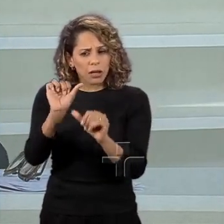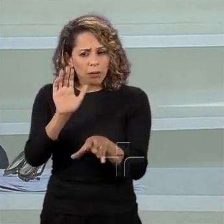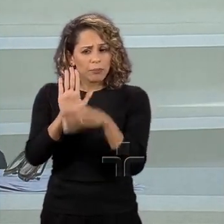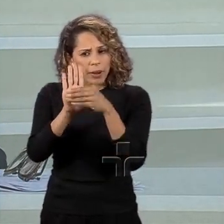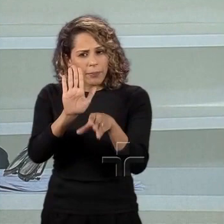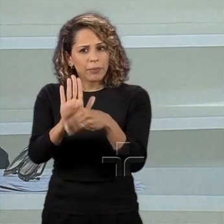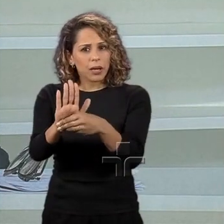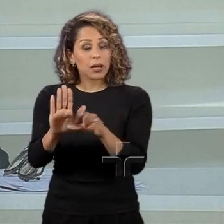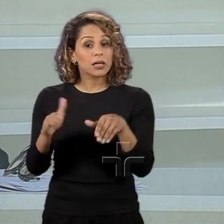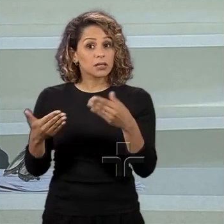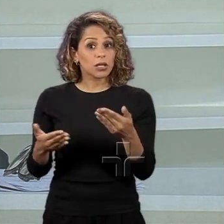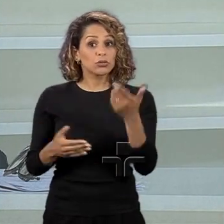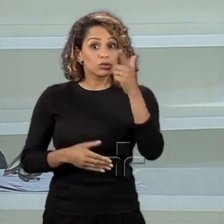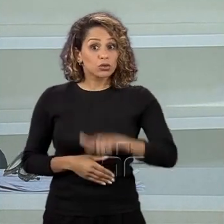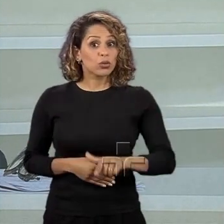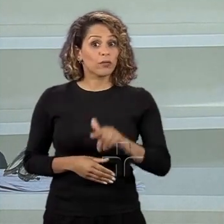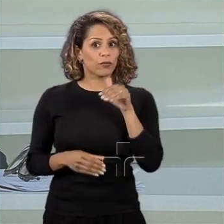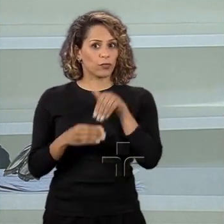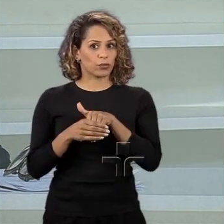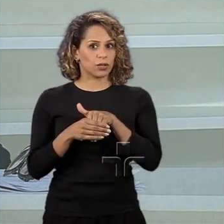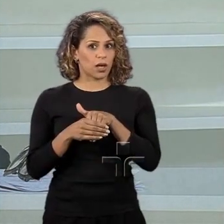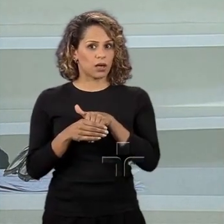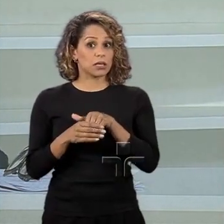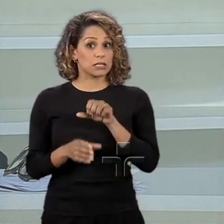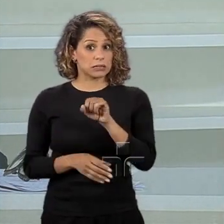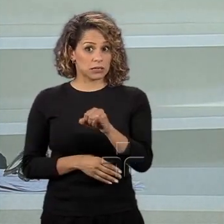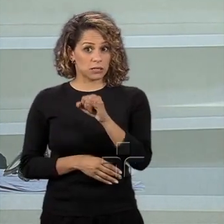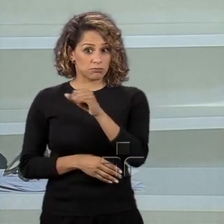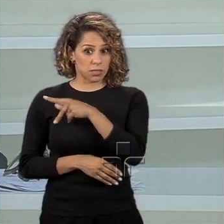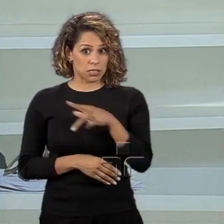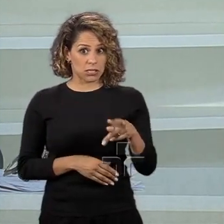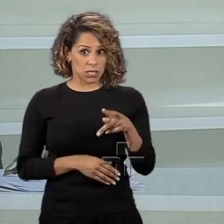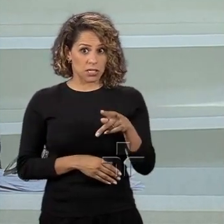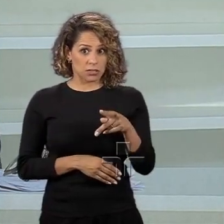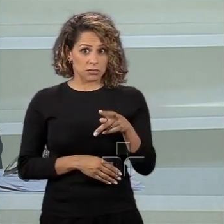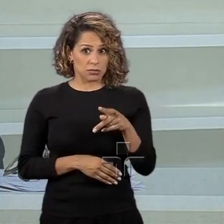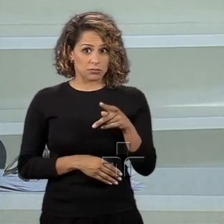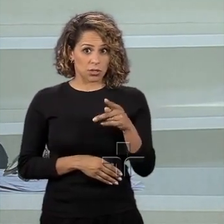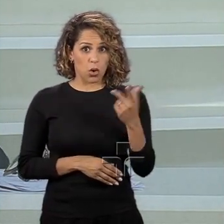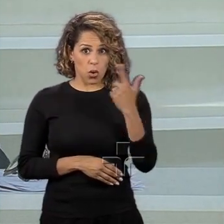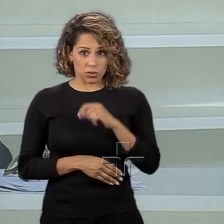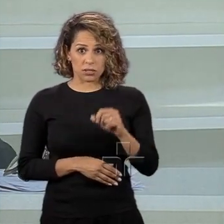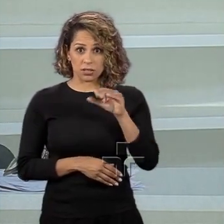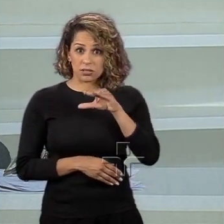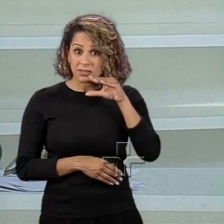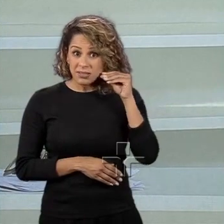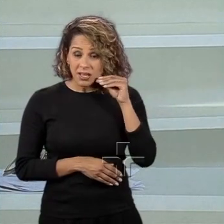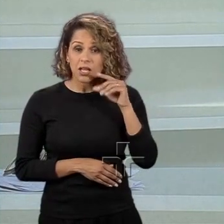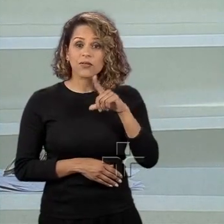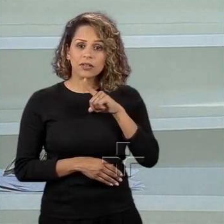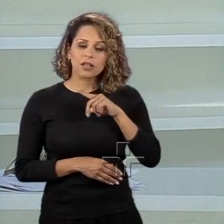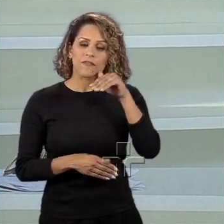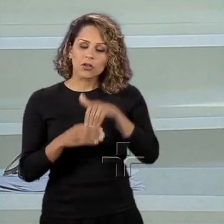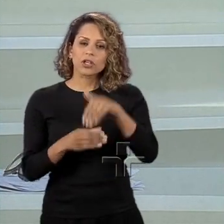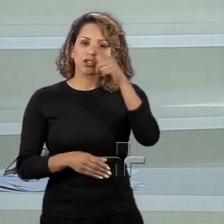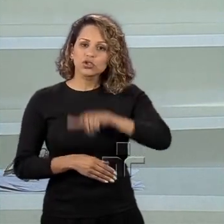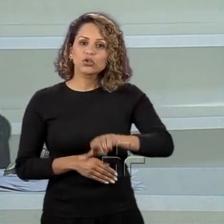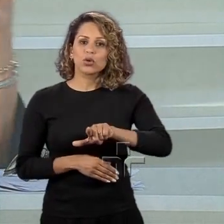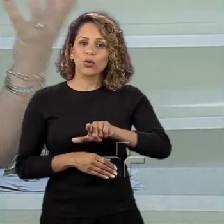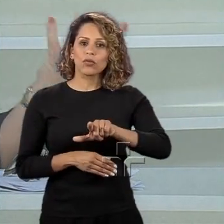Gomes na presidência da República. Nós vamos votar novamente, corrigir o caldo de vingança que veio da Câmara para o